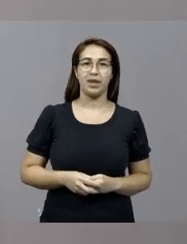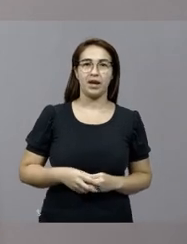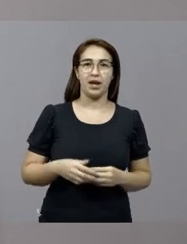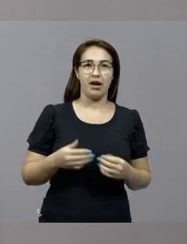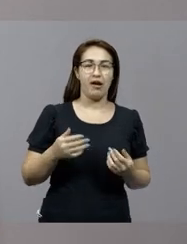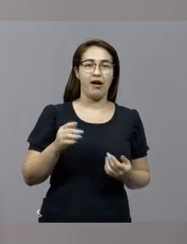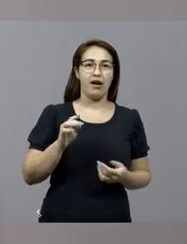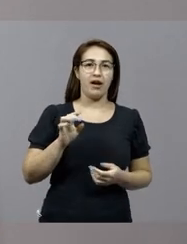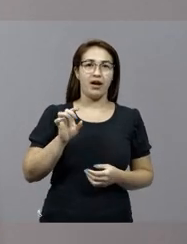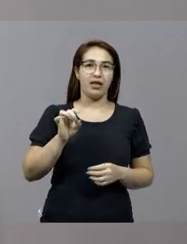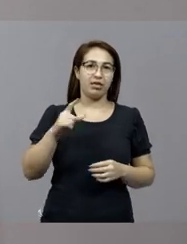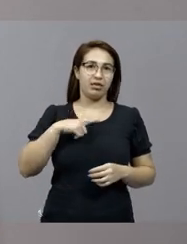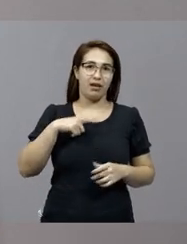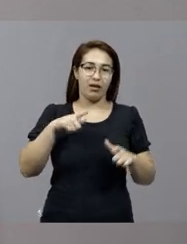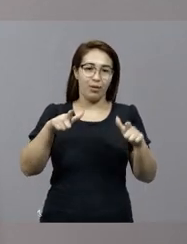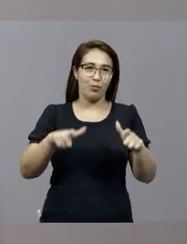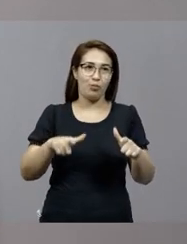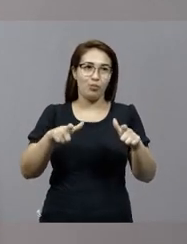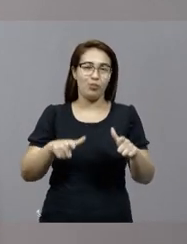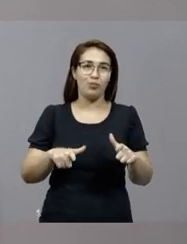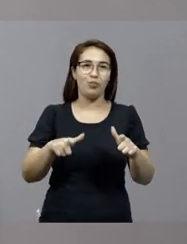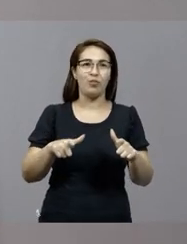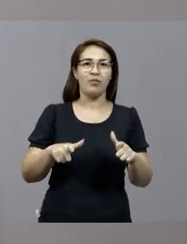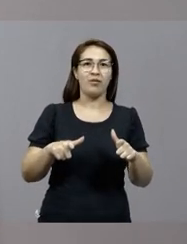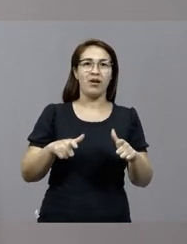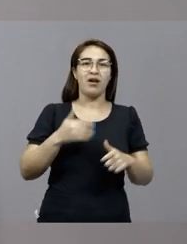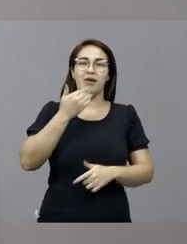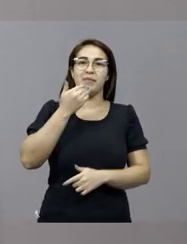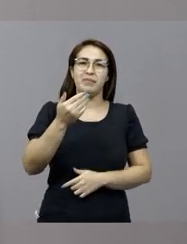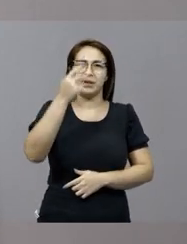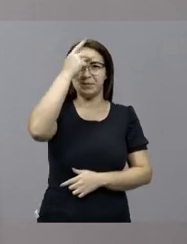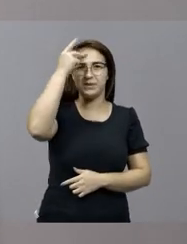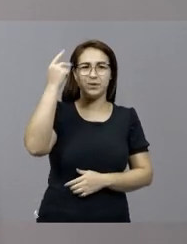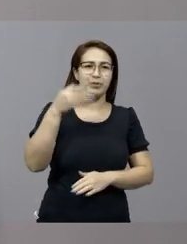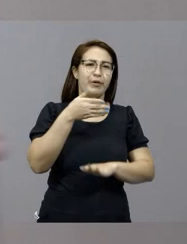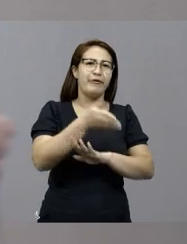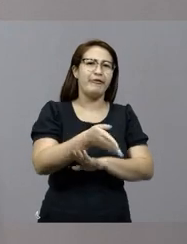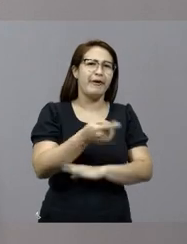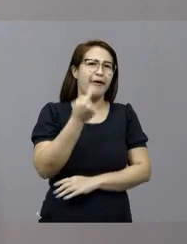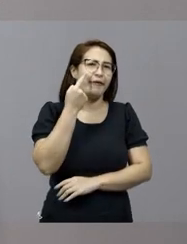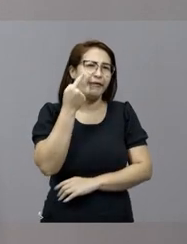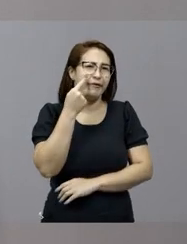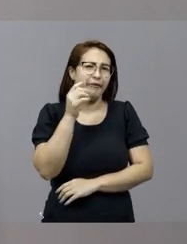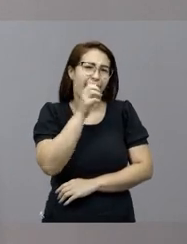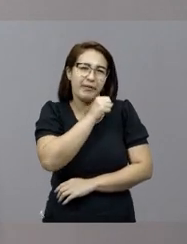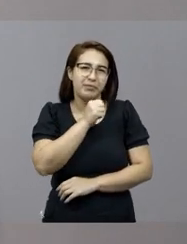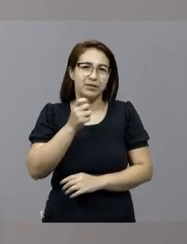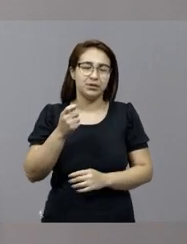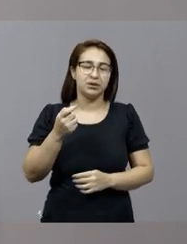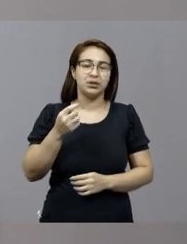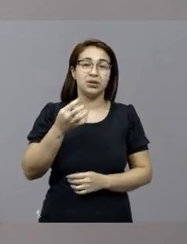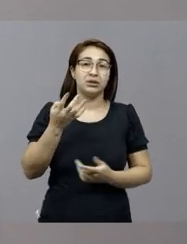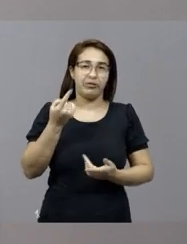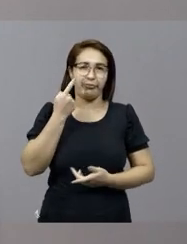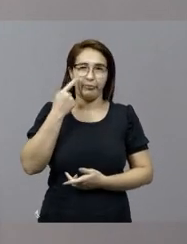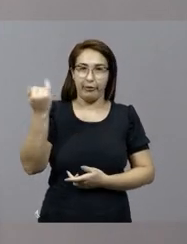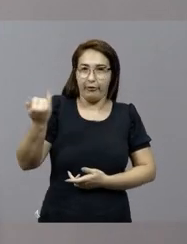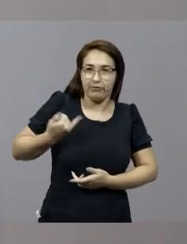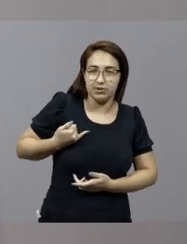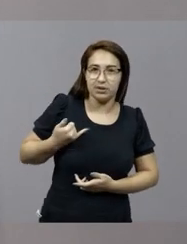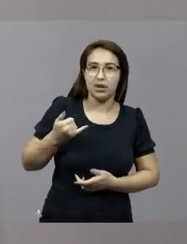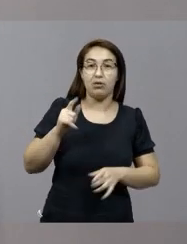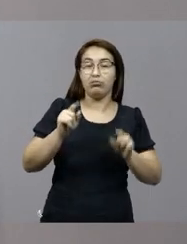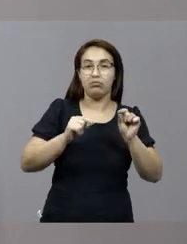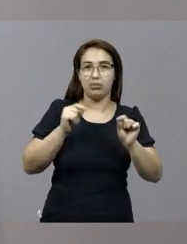quando tem um foco pedir para alguém lá dar uma passadinha lá. Eu tive conhecimento de um caso, onde